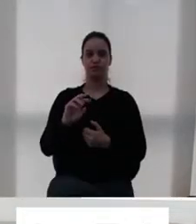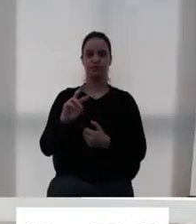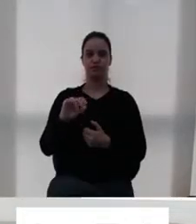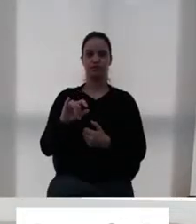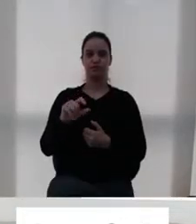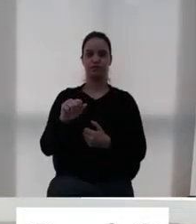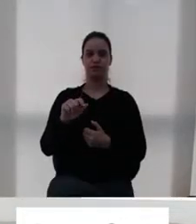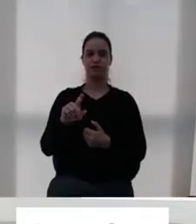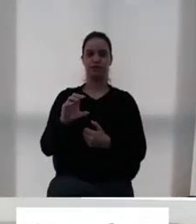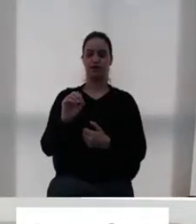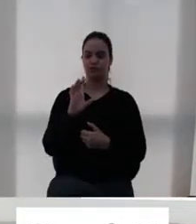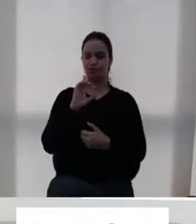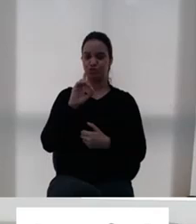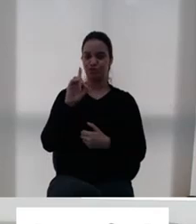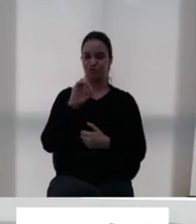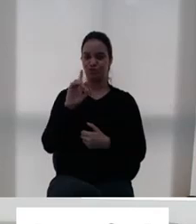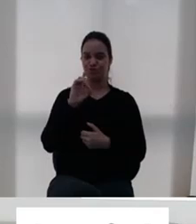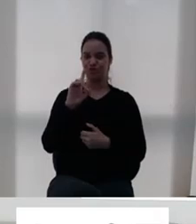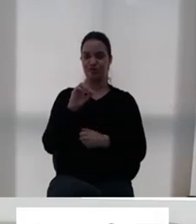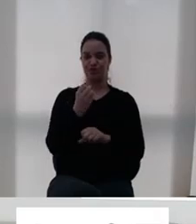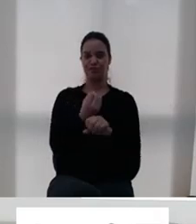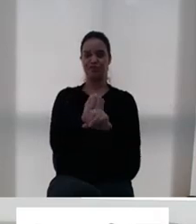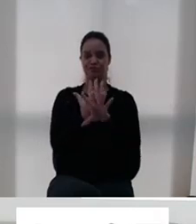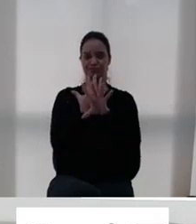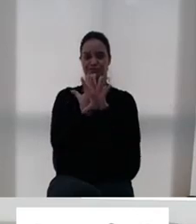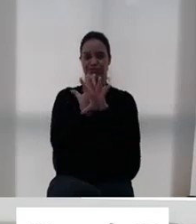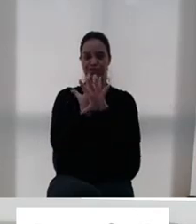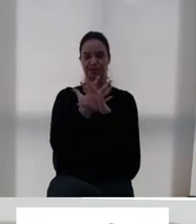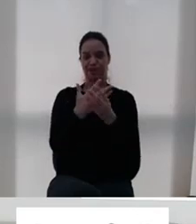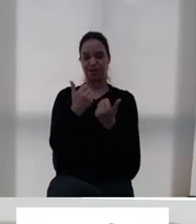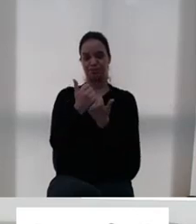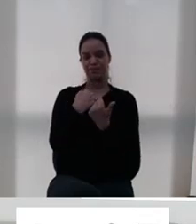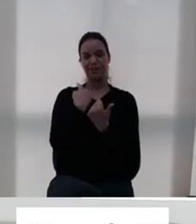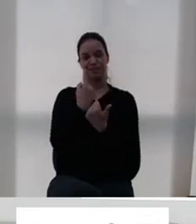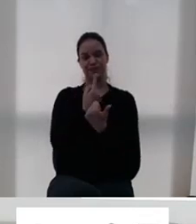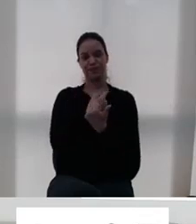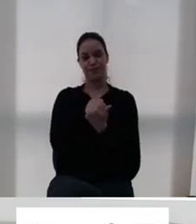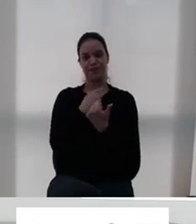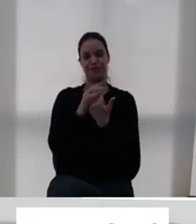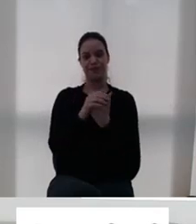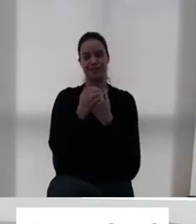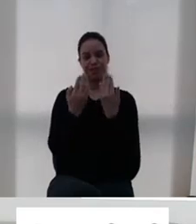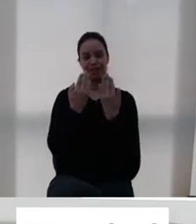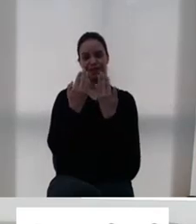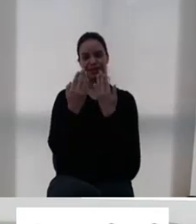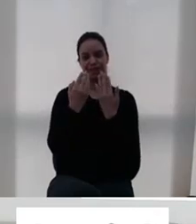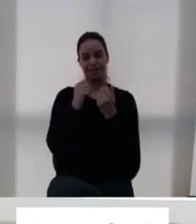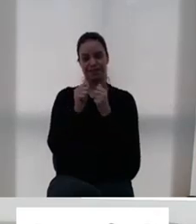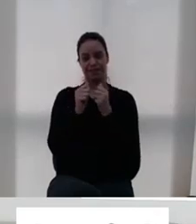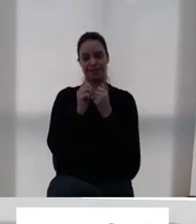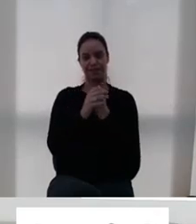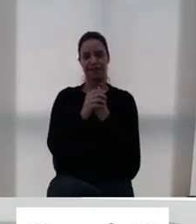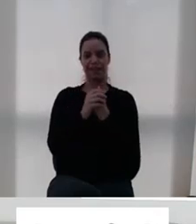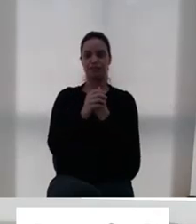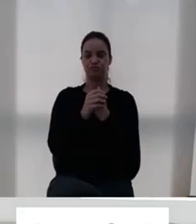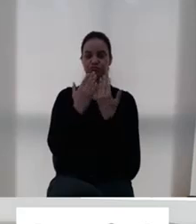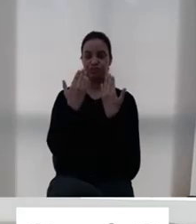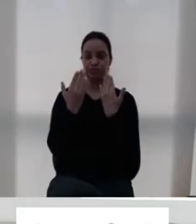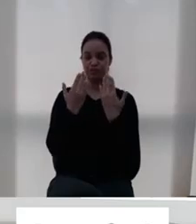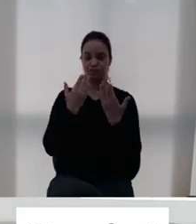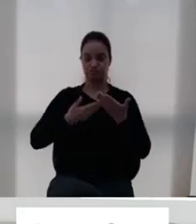principalmente, todos os dias no Teams, atendendo os nossos pedidos, atendendo nossas demandas emergenciais, de